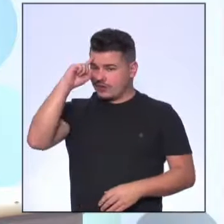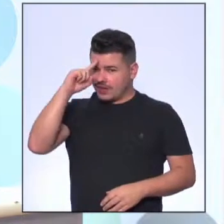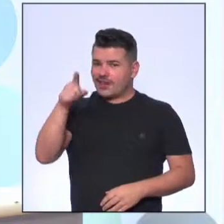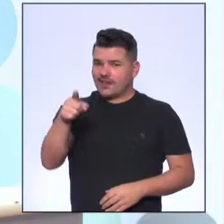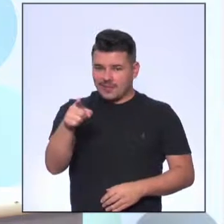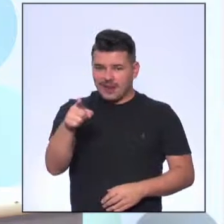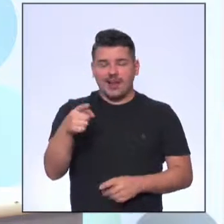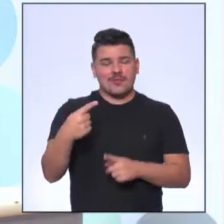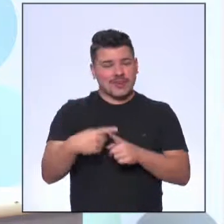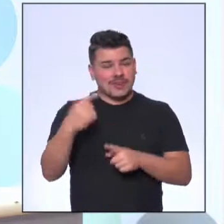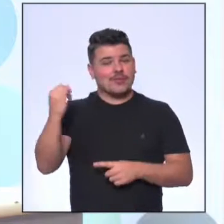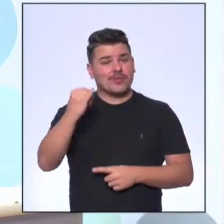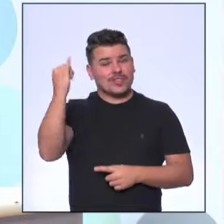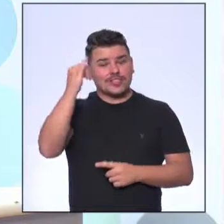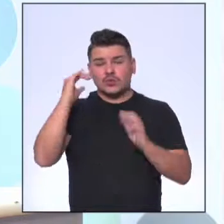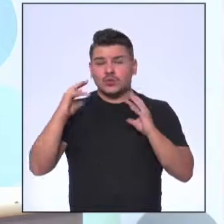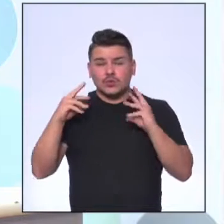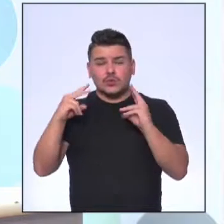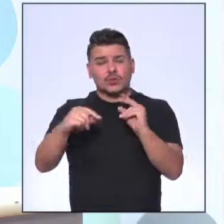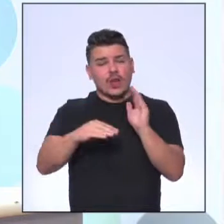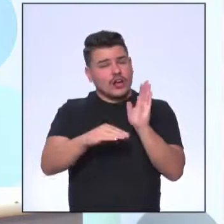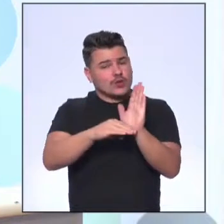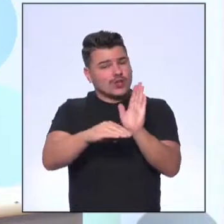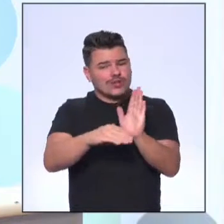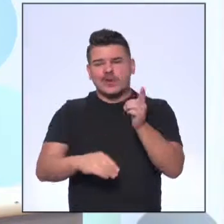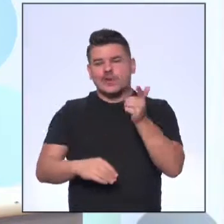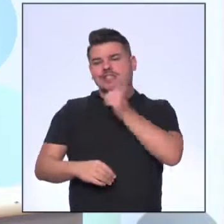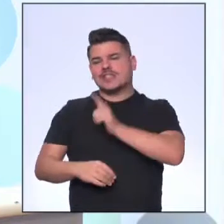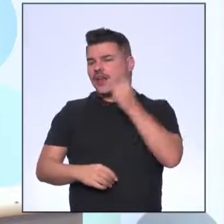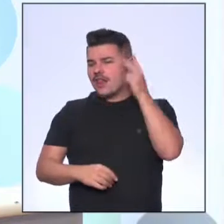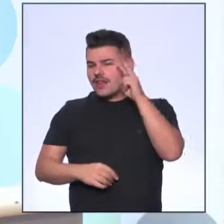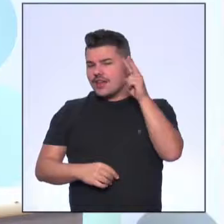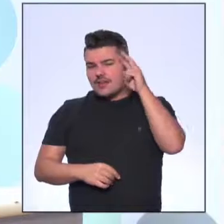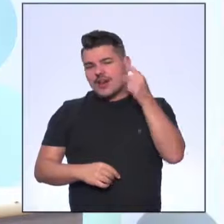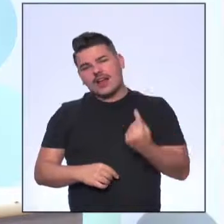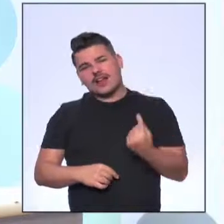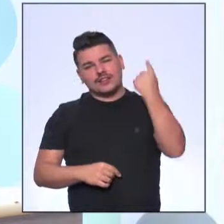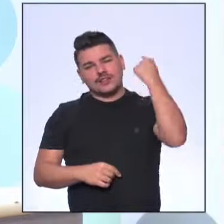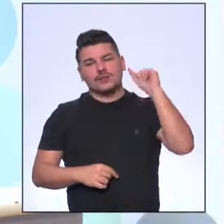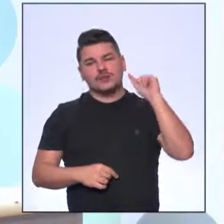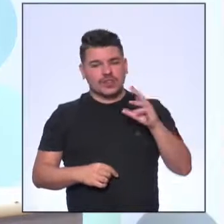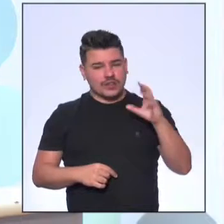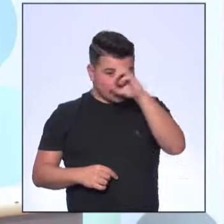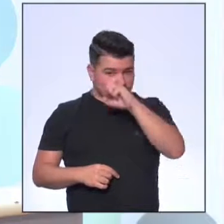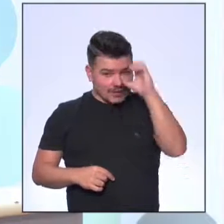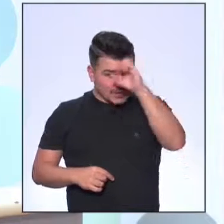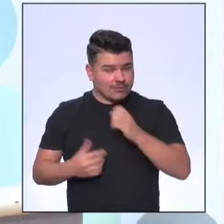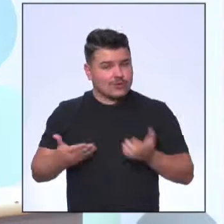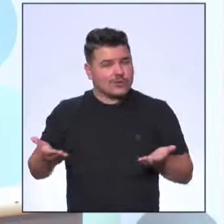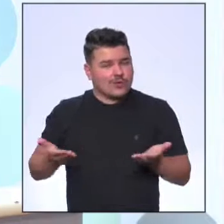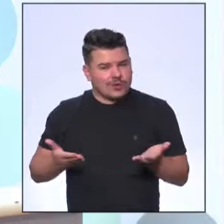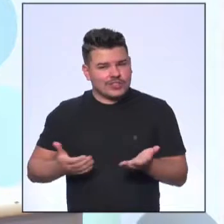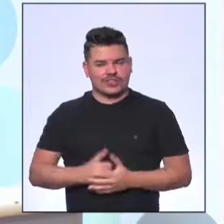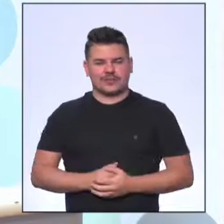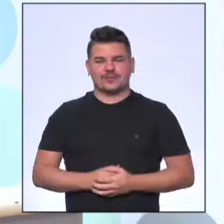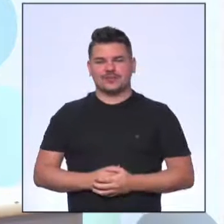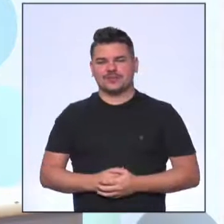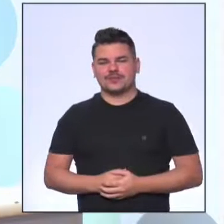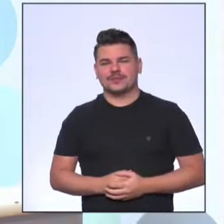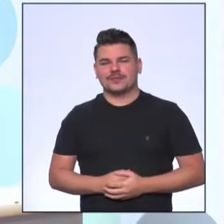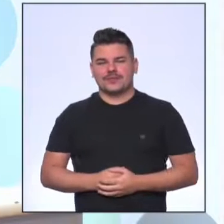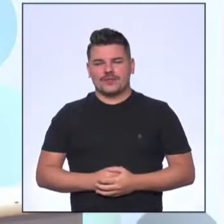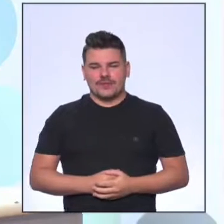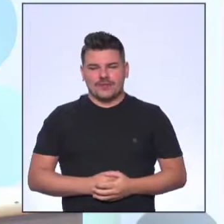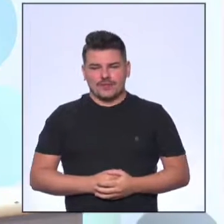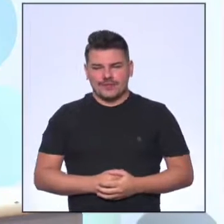pessoal? Porque elas ajudam vocês depois a se lembrarem um pouco sobre aquilo que nós aprendemos hoje. Vamos para o próximo slide. Vamos